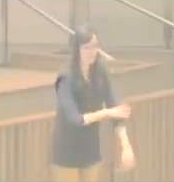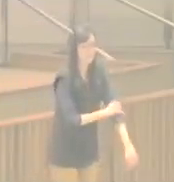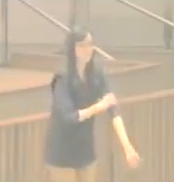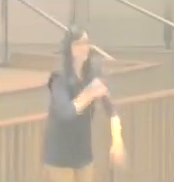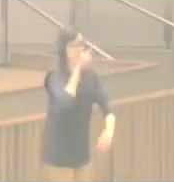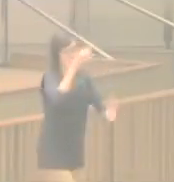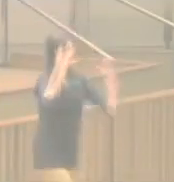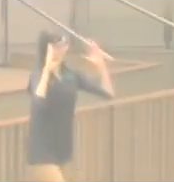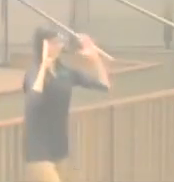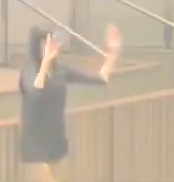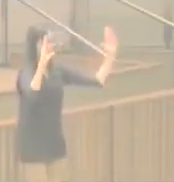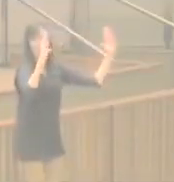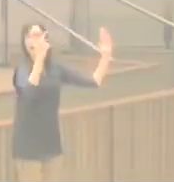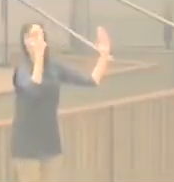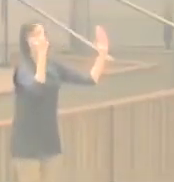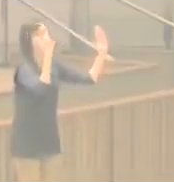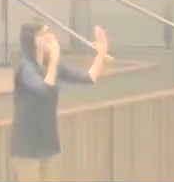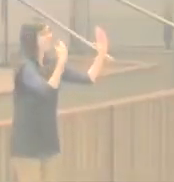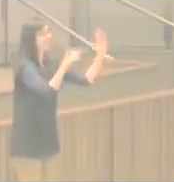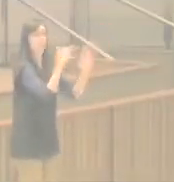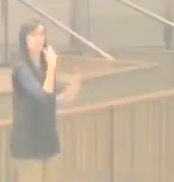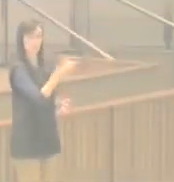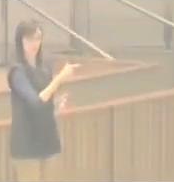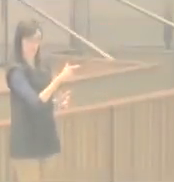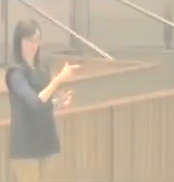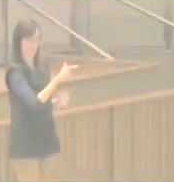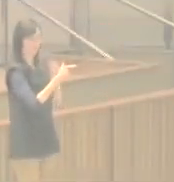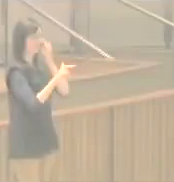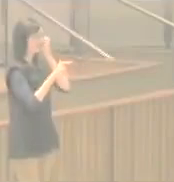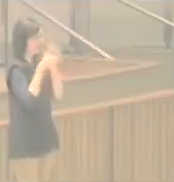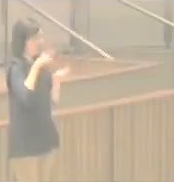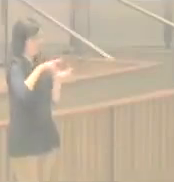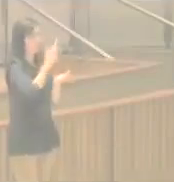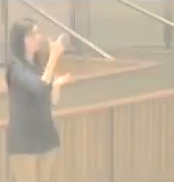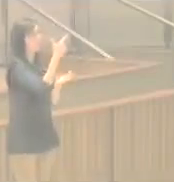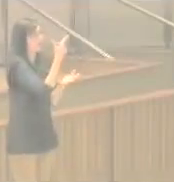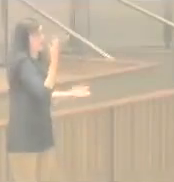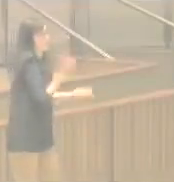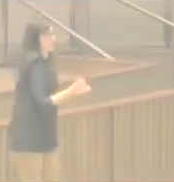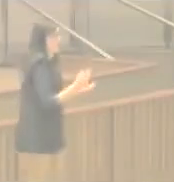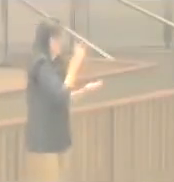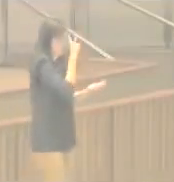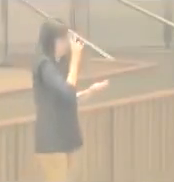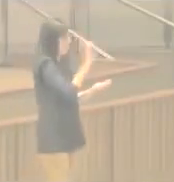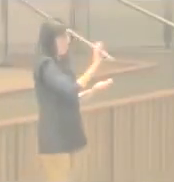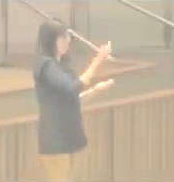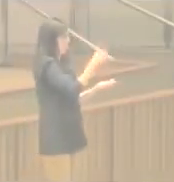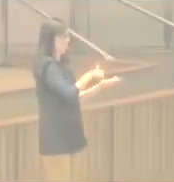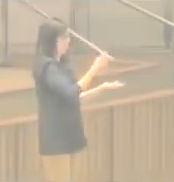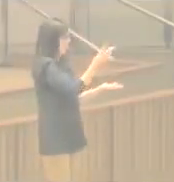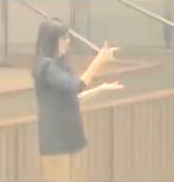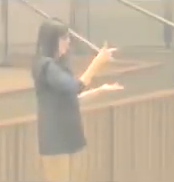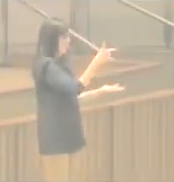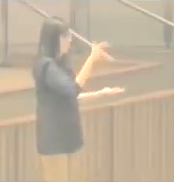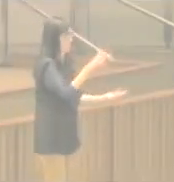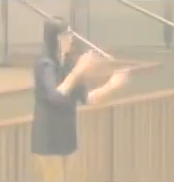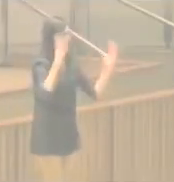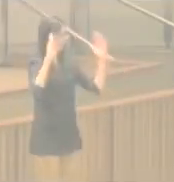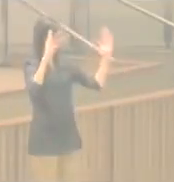que não acontece, que não tem registro na história. É